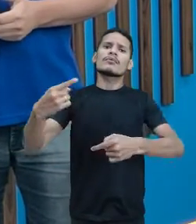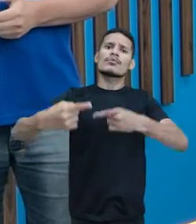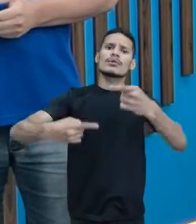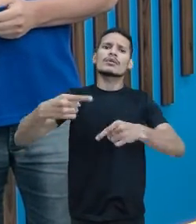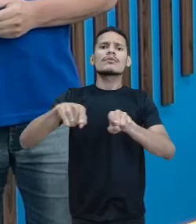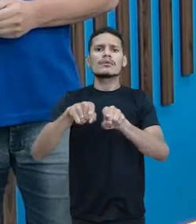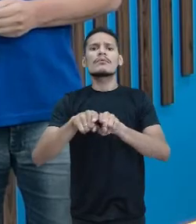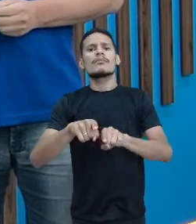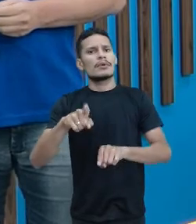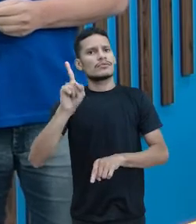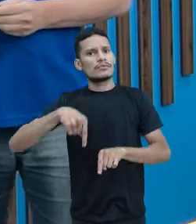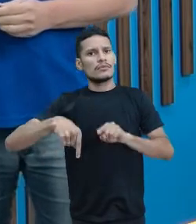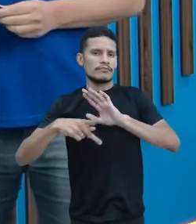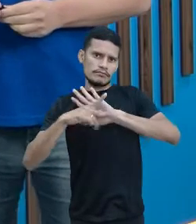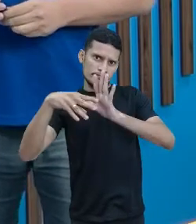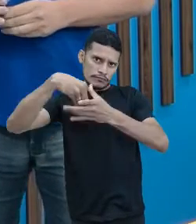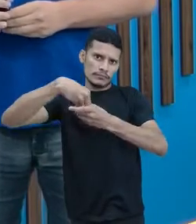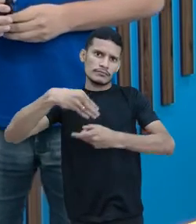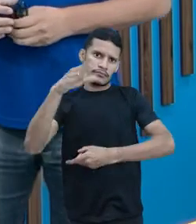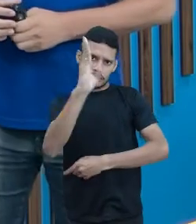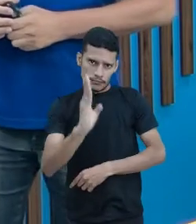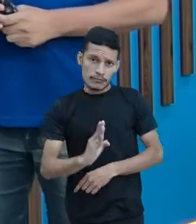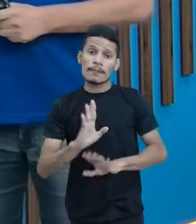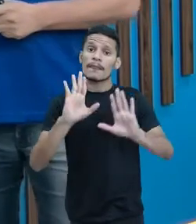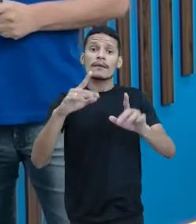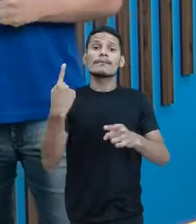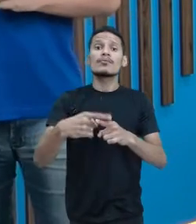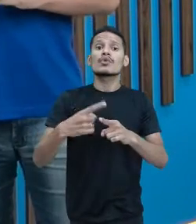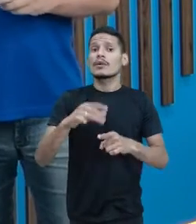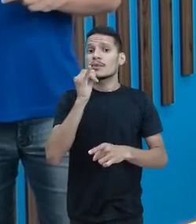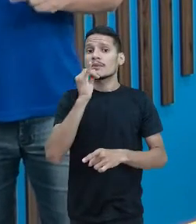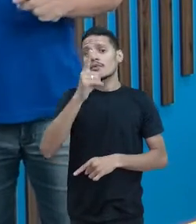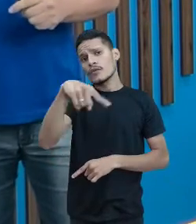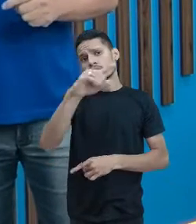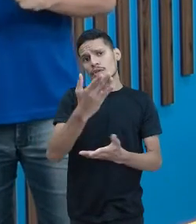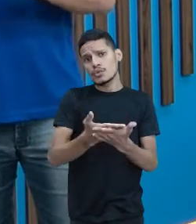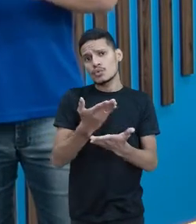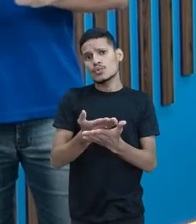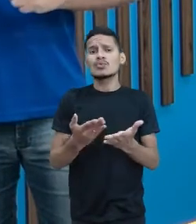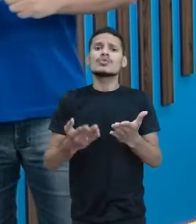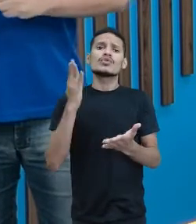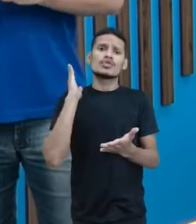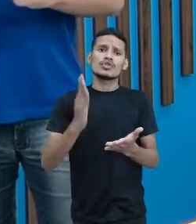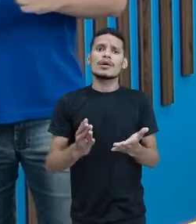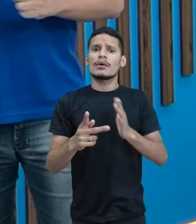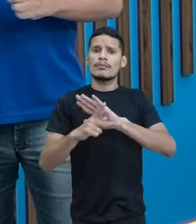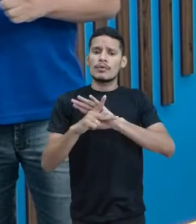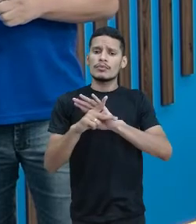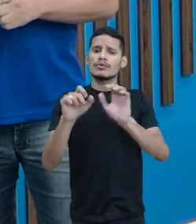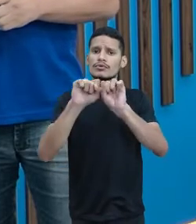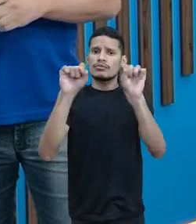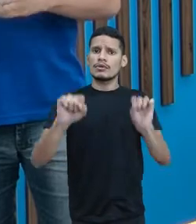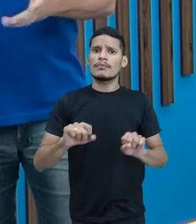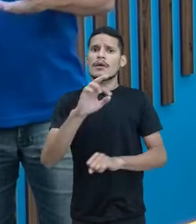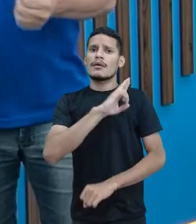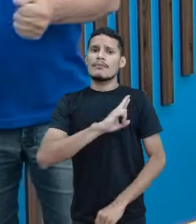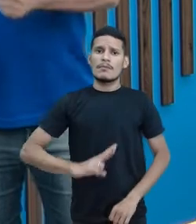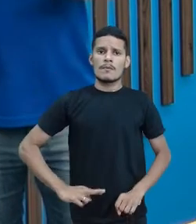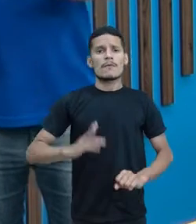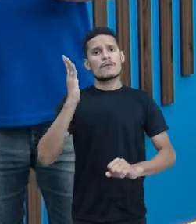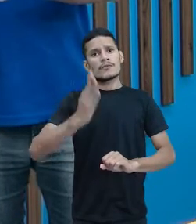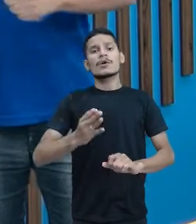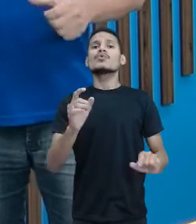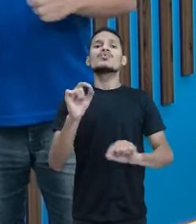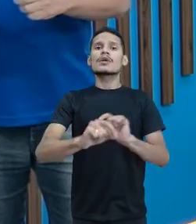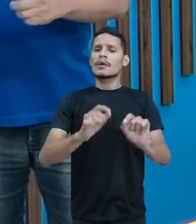políticas em nosso país. Haja vista, por exemplo, quando vocês estudam lá no início, né, o sistema republicano e aprendem, por exemplo,